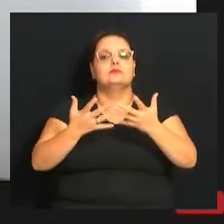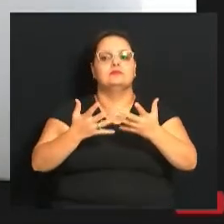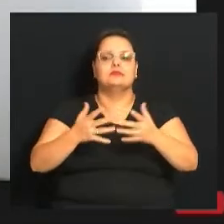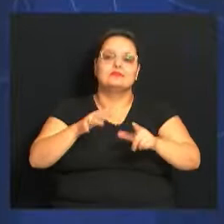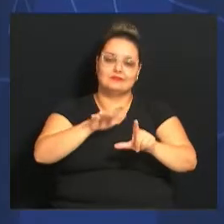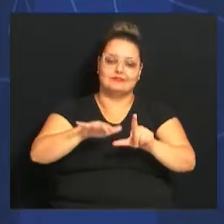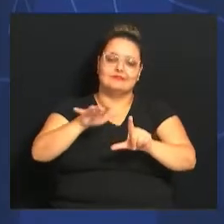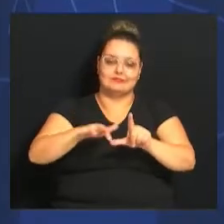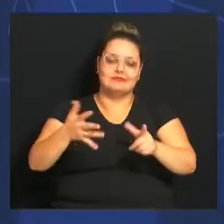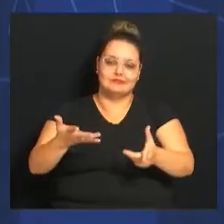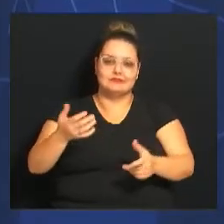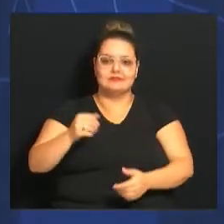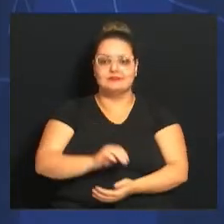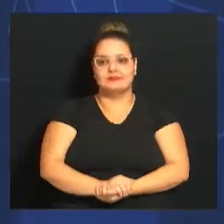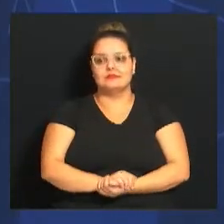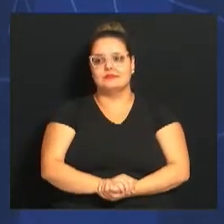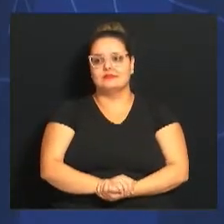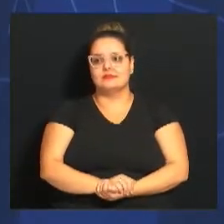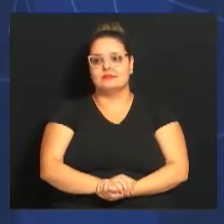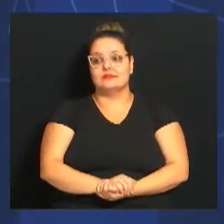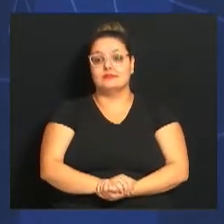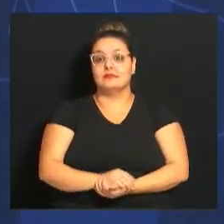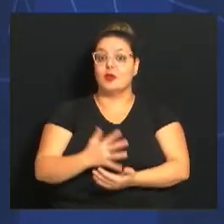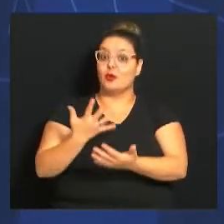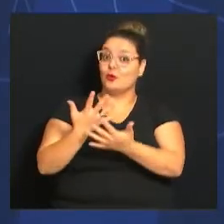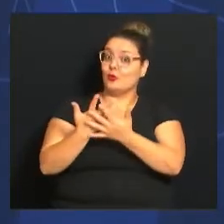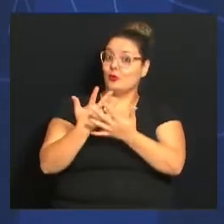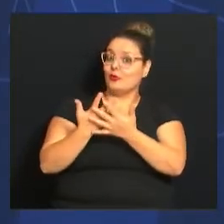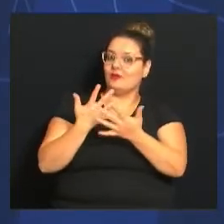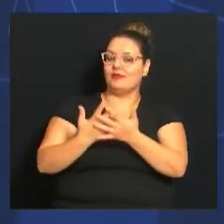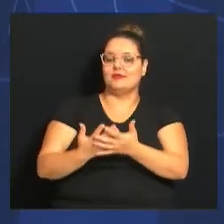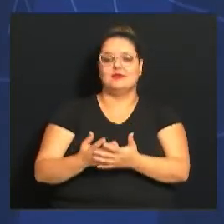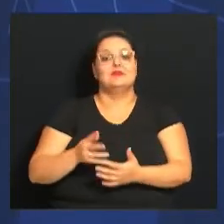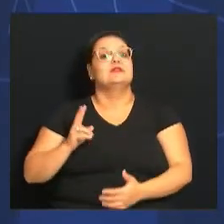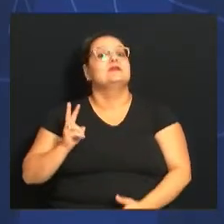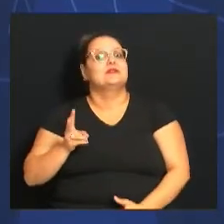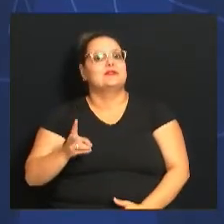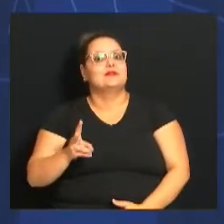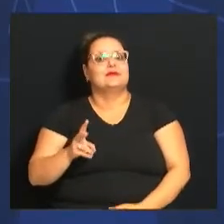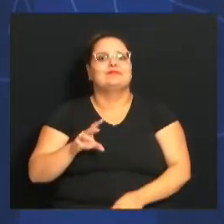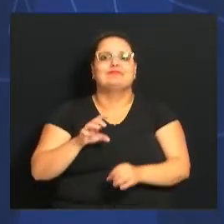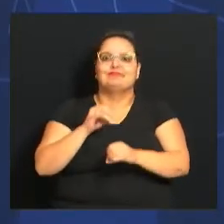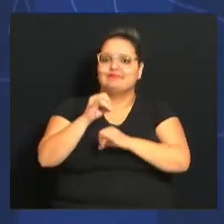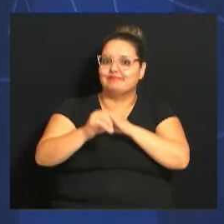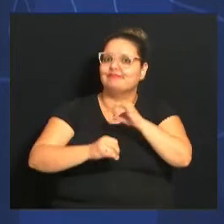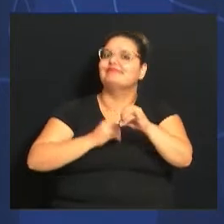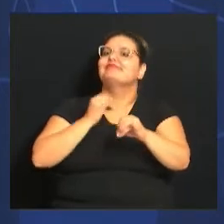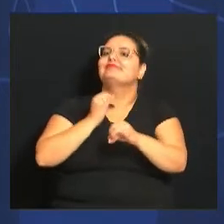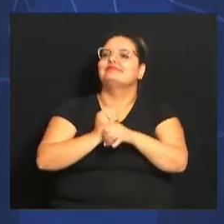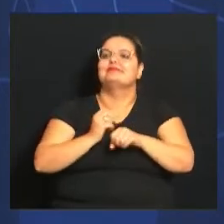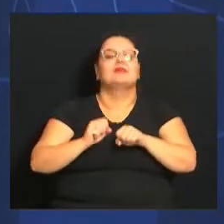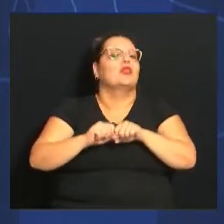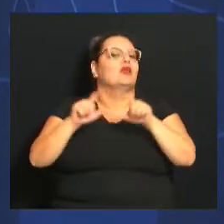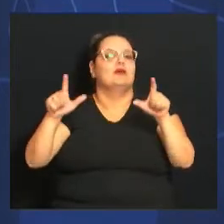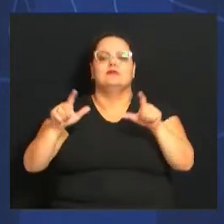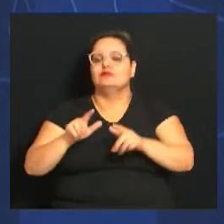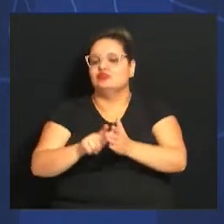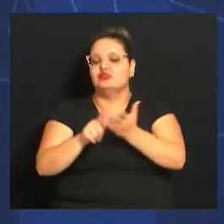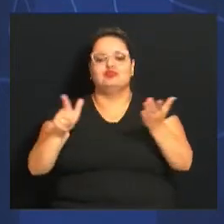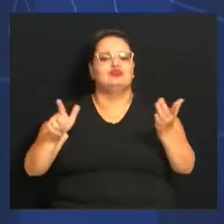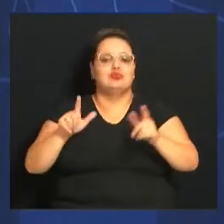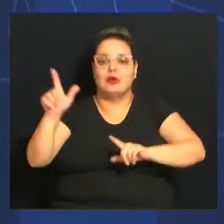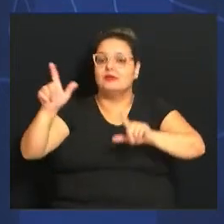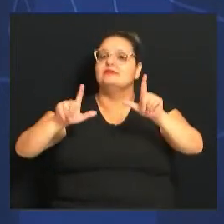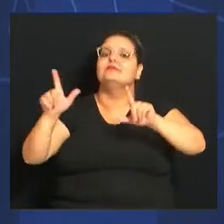de dúvidas. E eu confesso que eu estou praticamente o tempo inteiro conectado, viu? Acordo, já vejo notícia na televisão, mas